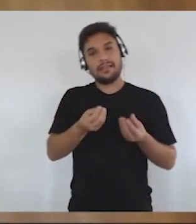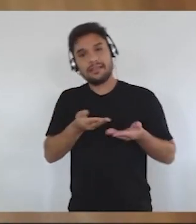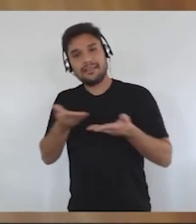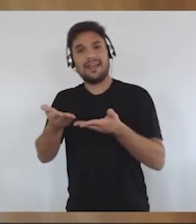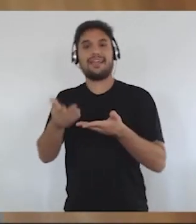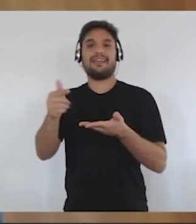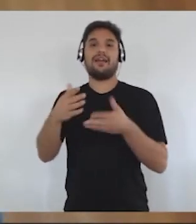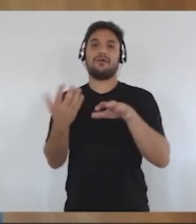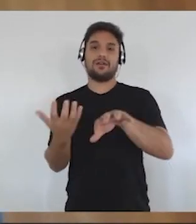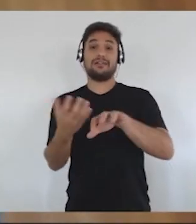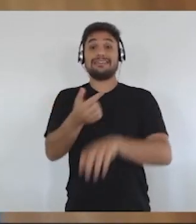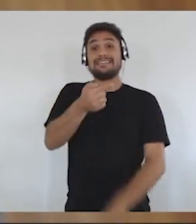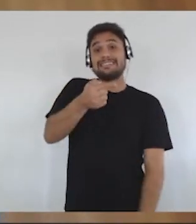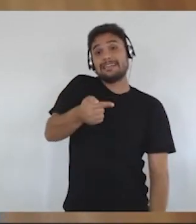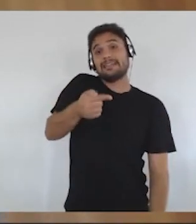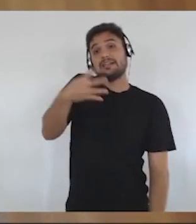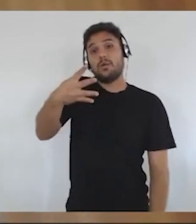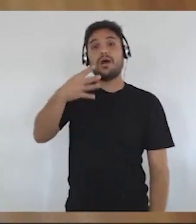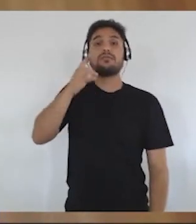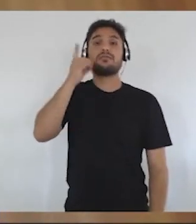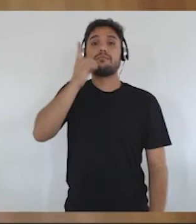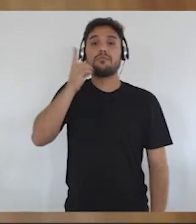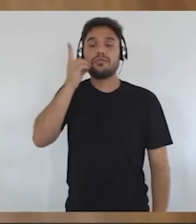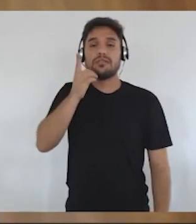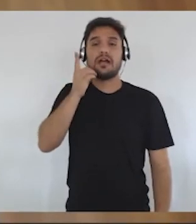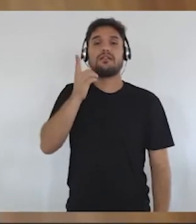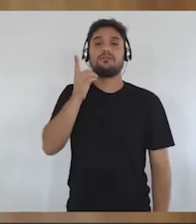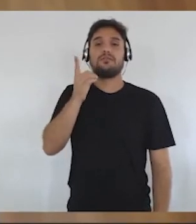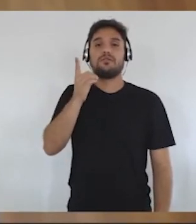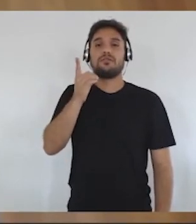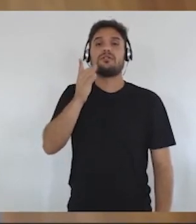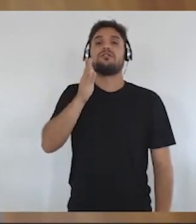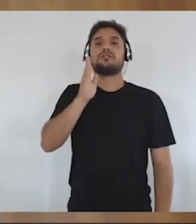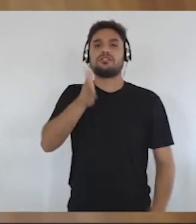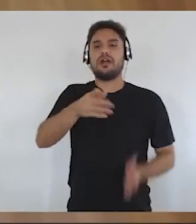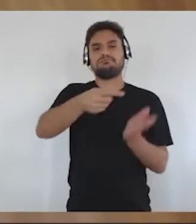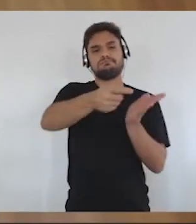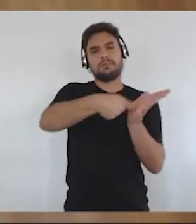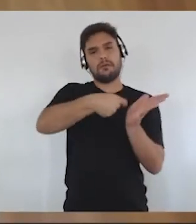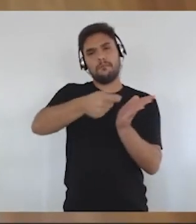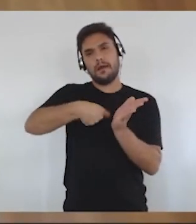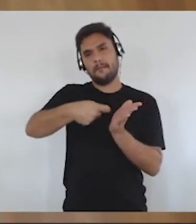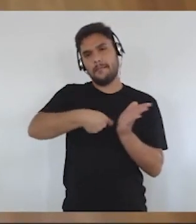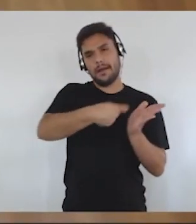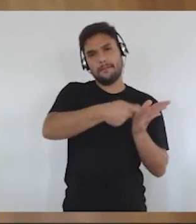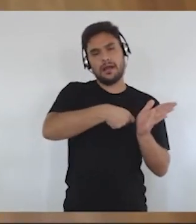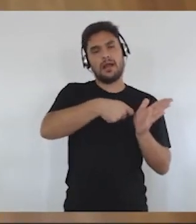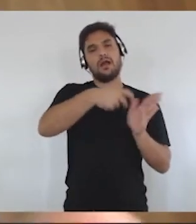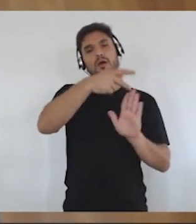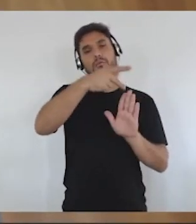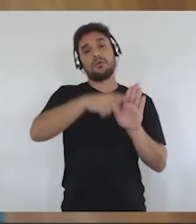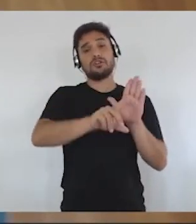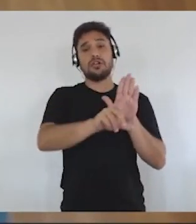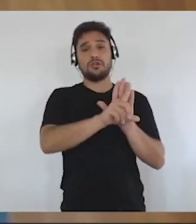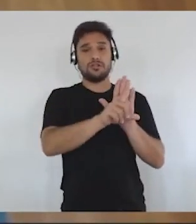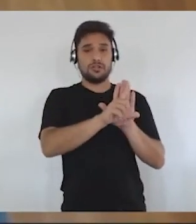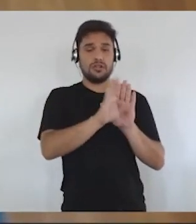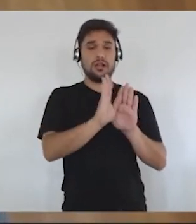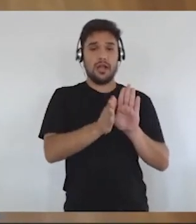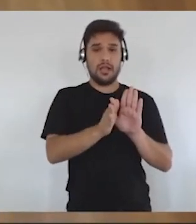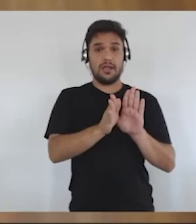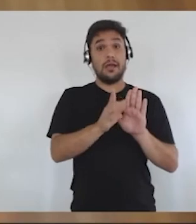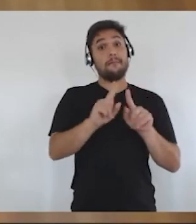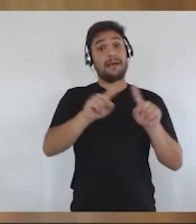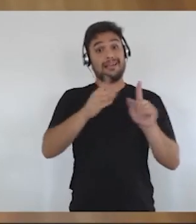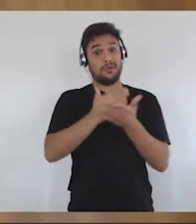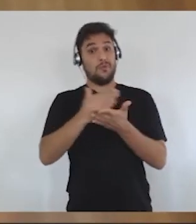Nacional, 74 deputados foram signatários do projeto de lei a partir do anteprojeto da